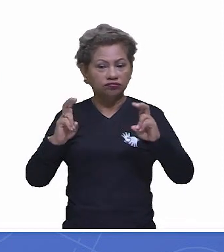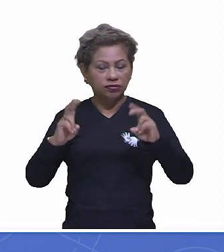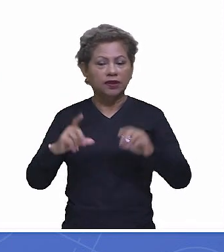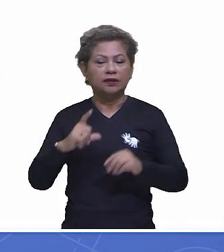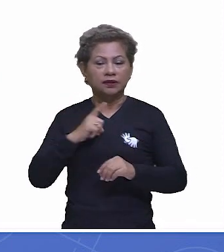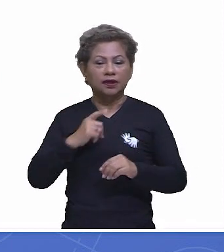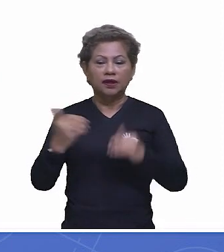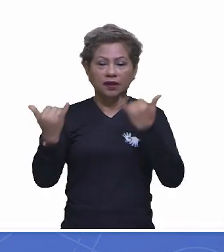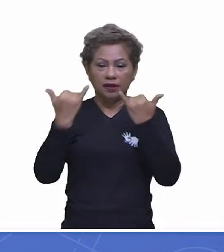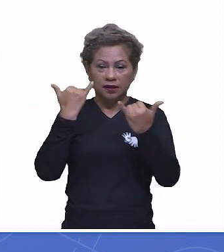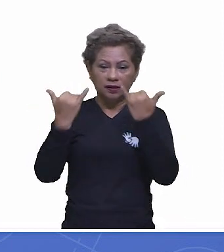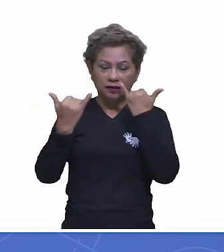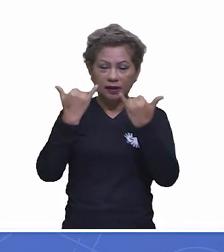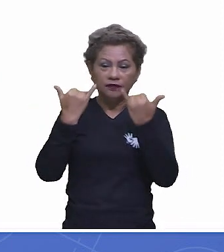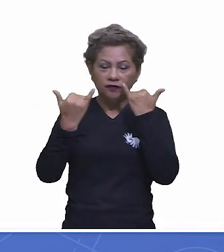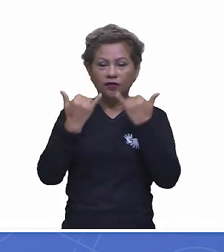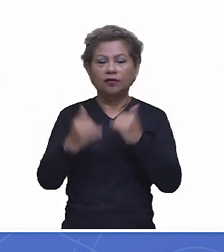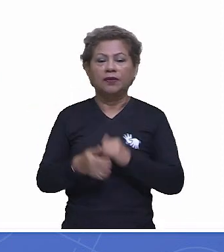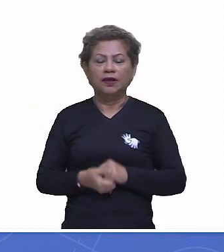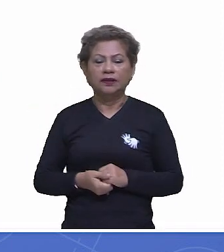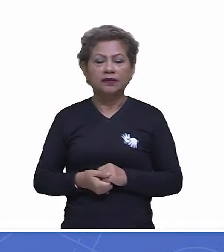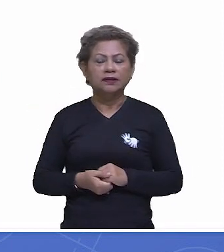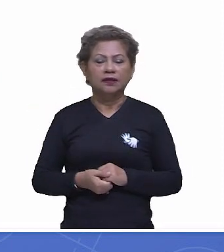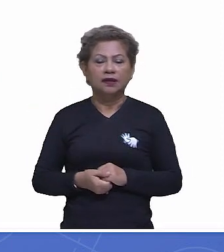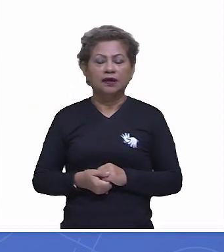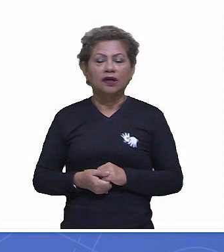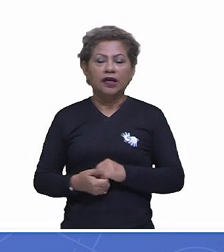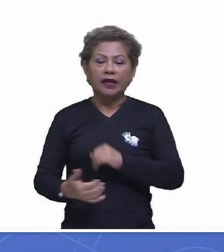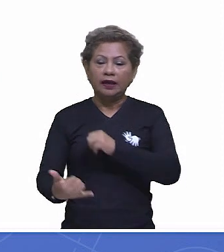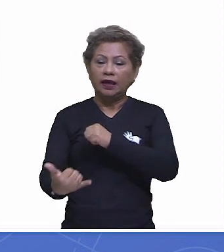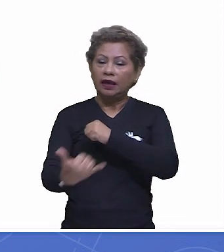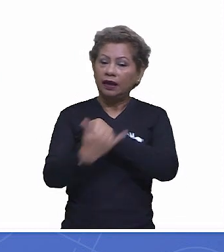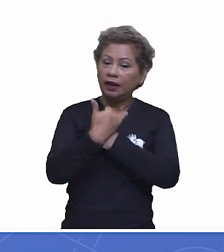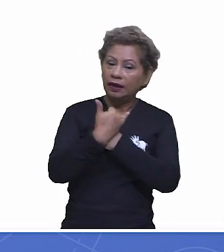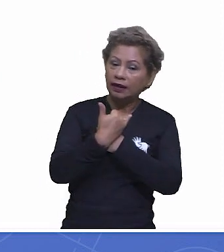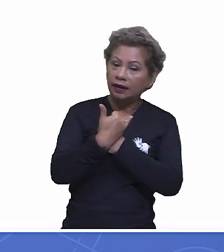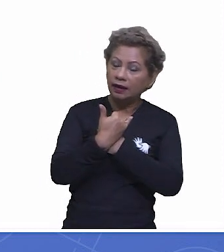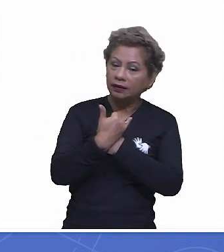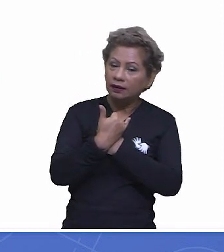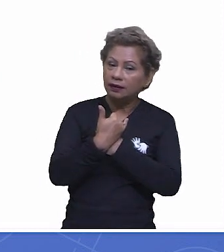que desmentem o primeiro período aqui, tá, gente?